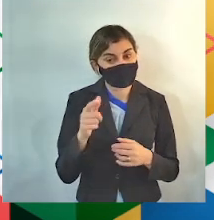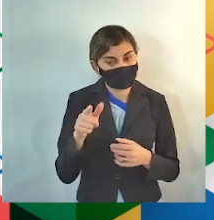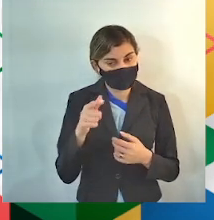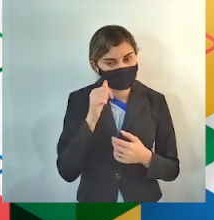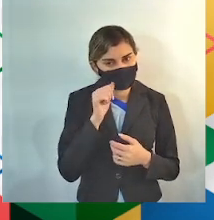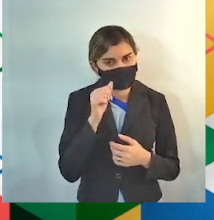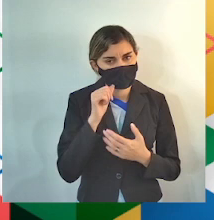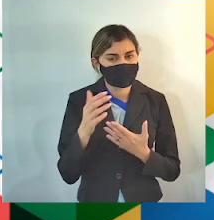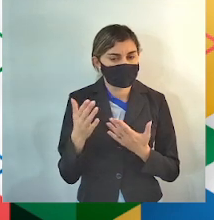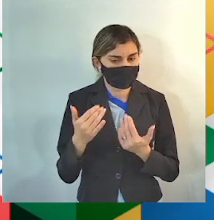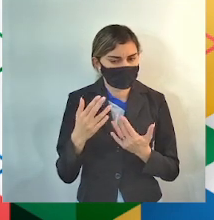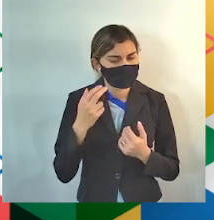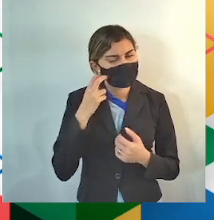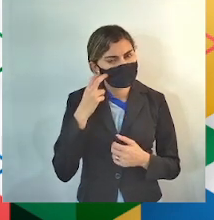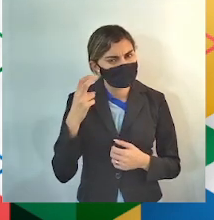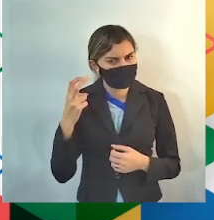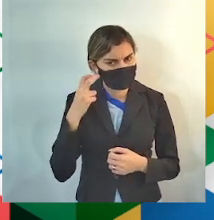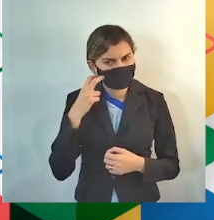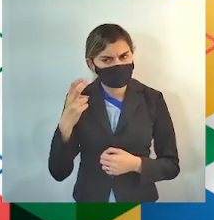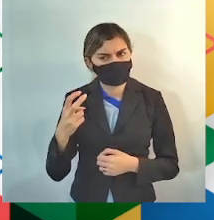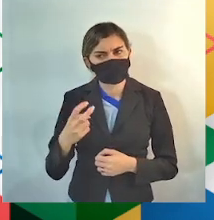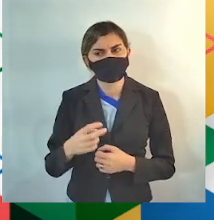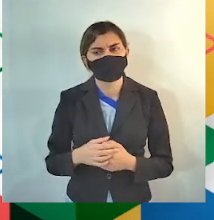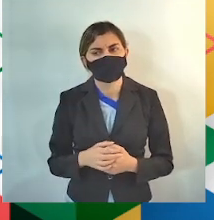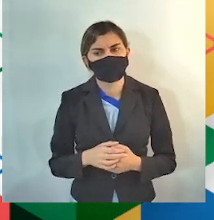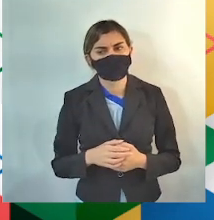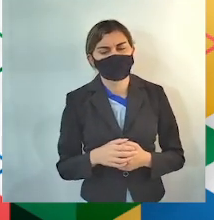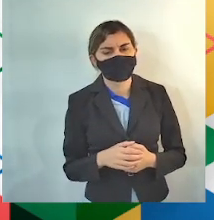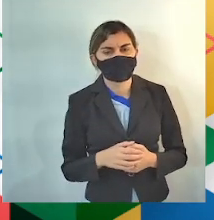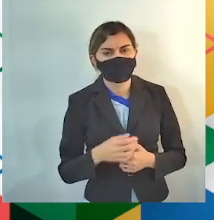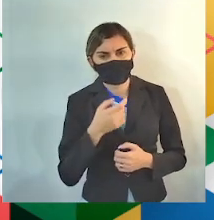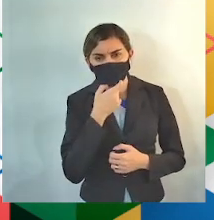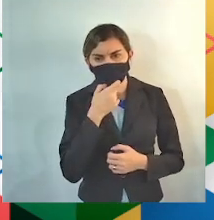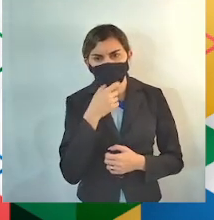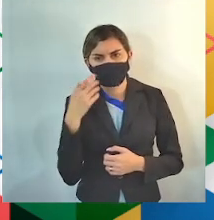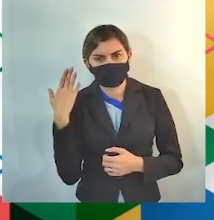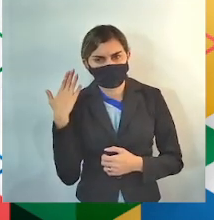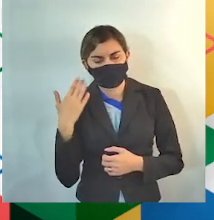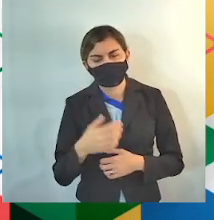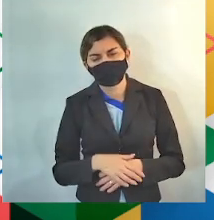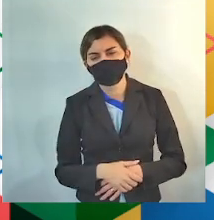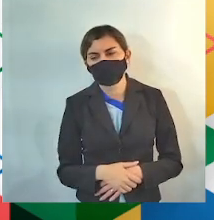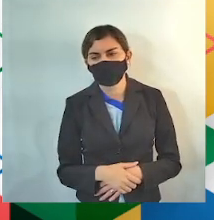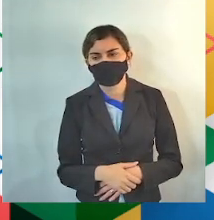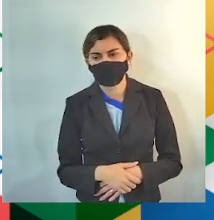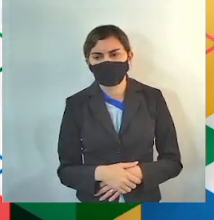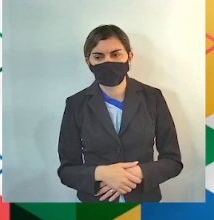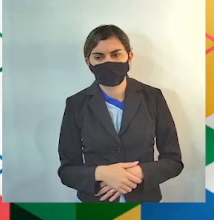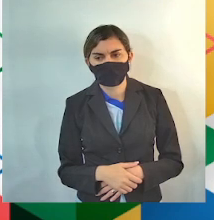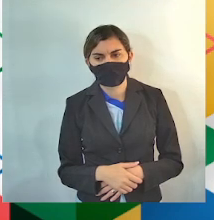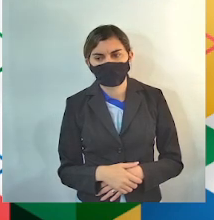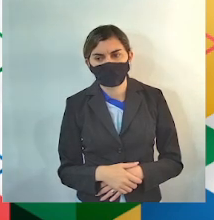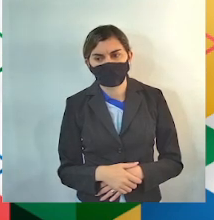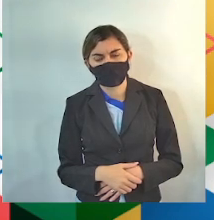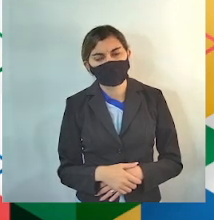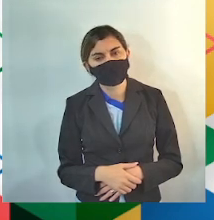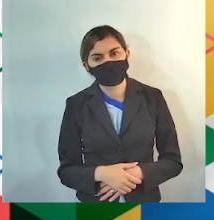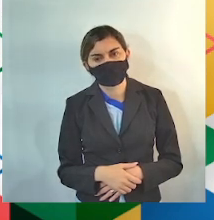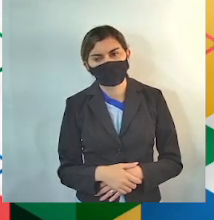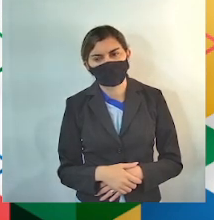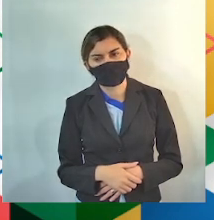muito inteligente. She is 15 years old and has 2